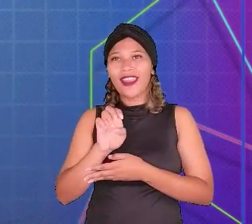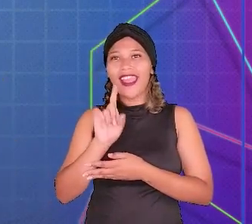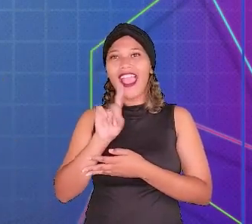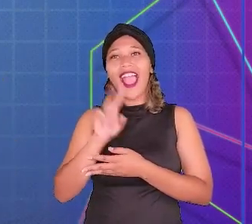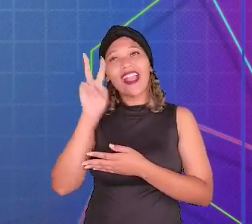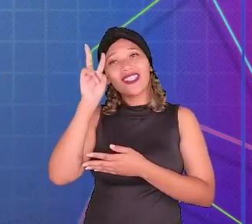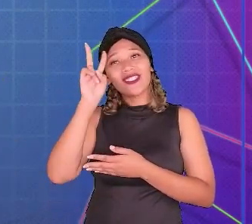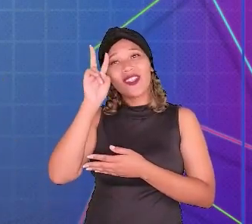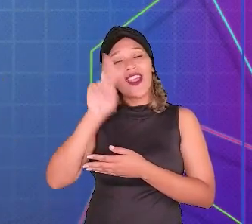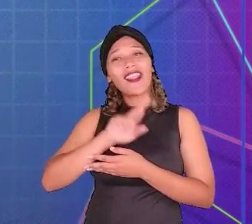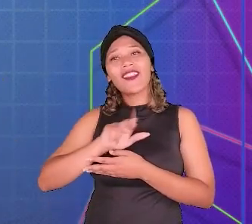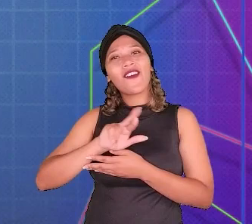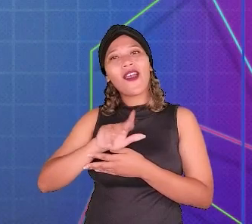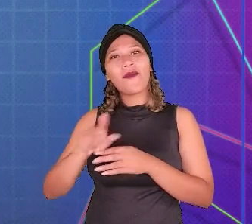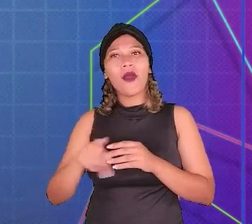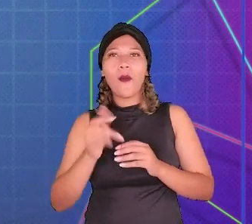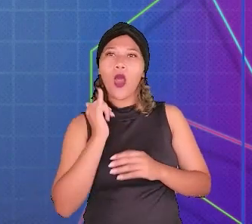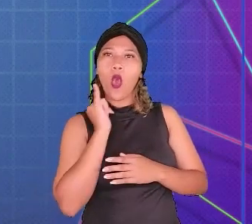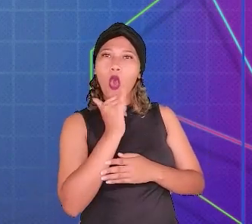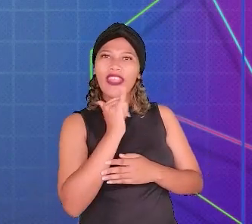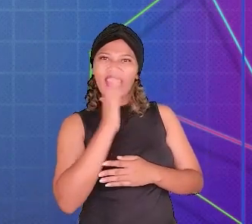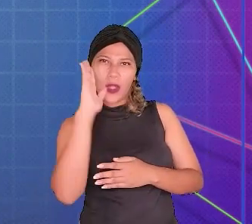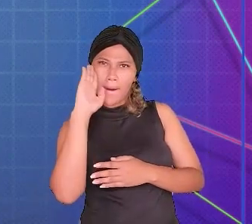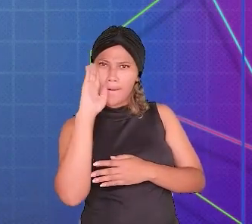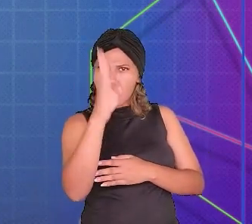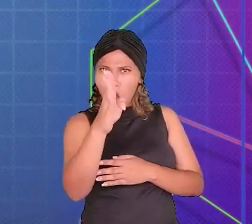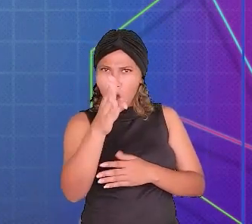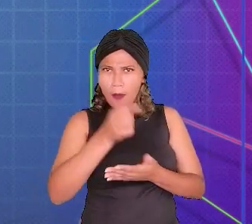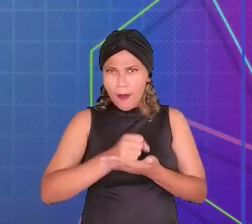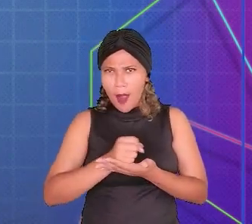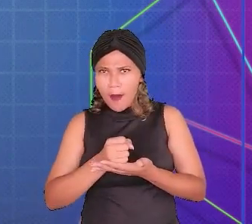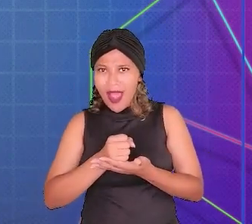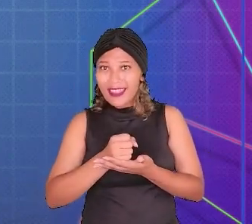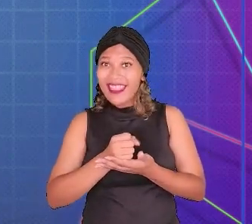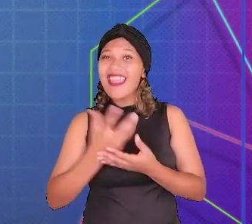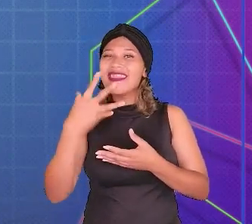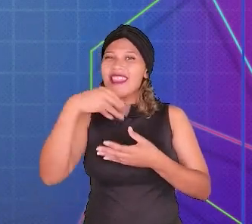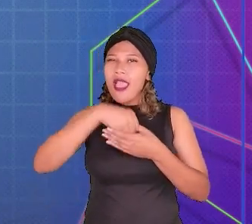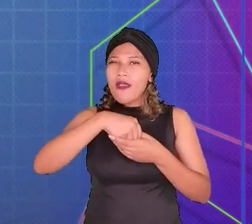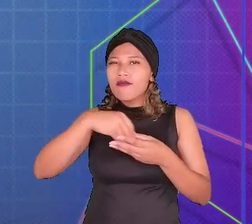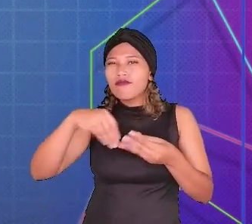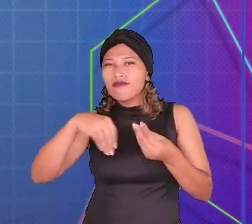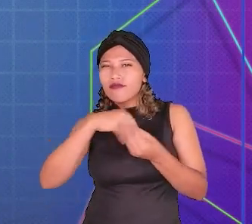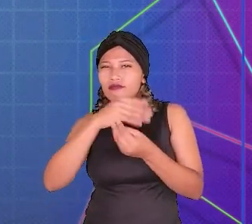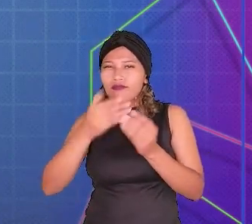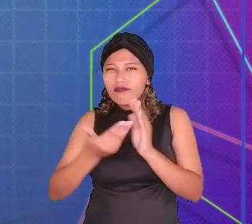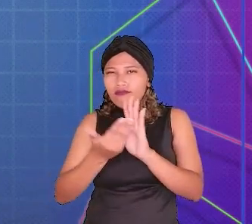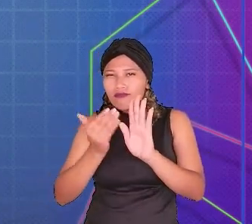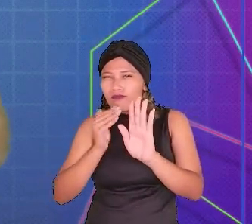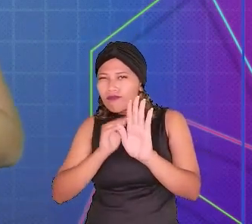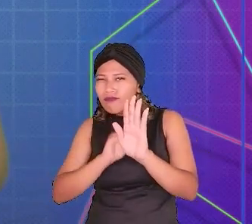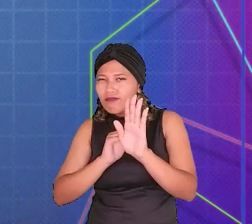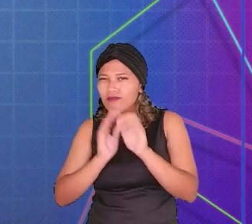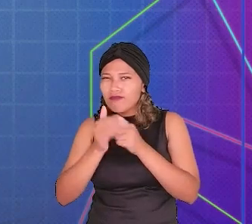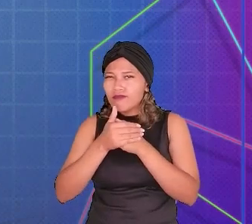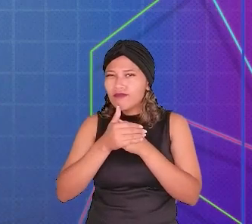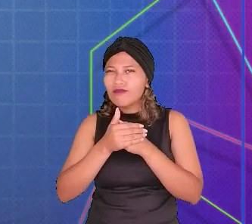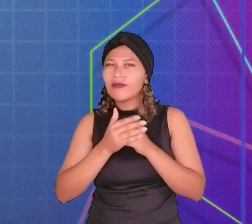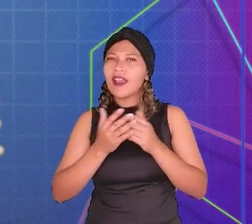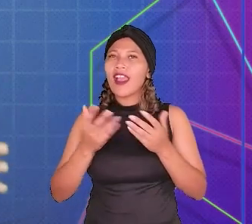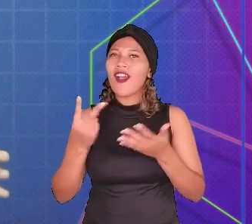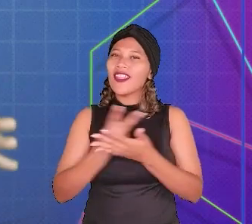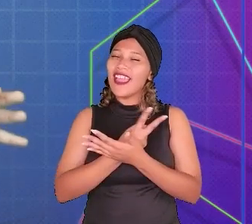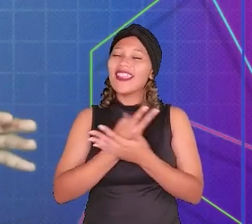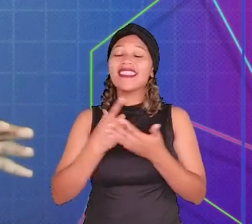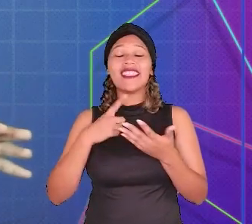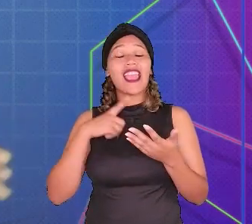é uma história que não é diretamente contada ao jogador. Uma história por dentro da história, que ocorre ali nas entrelinhas.